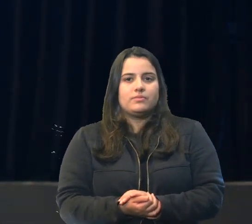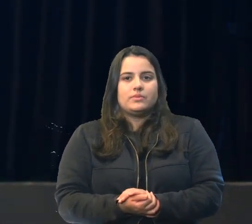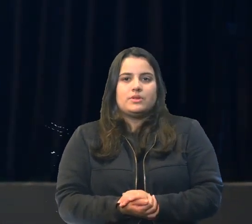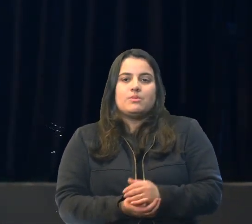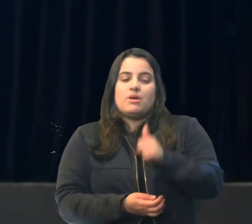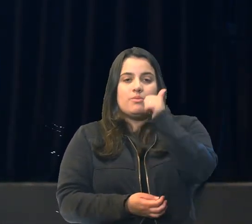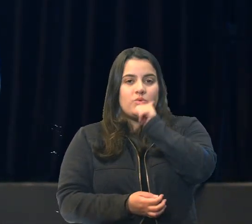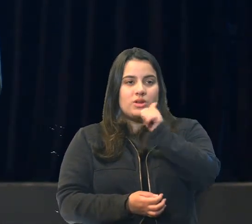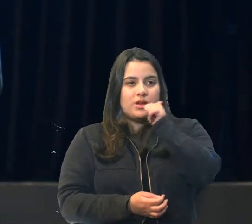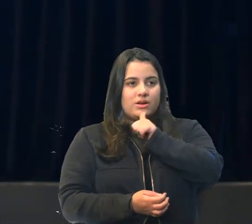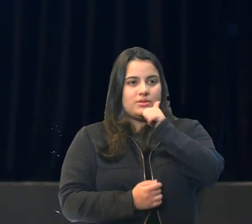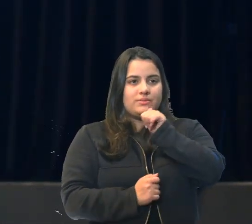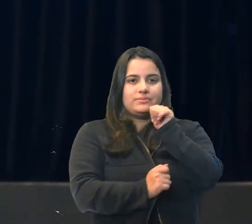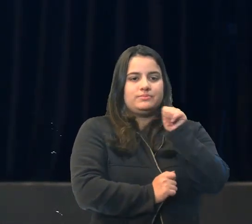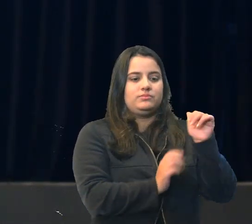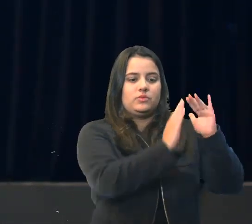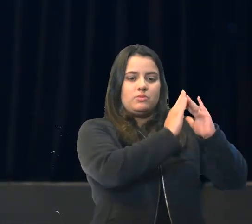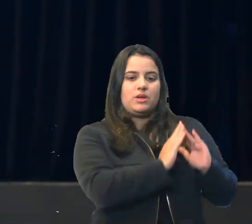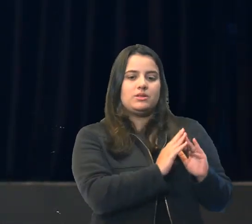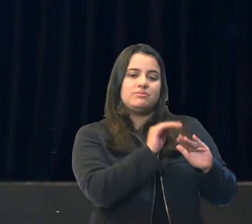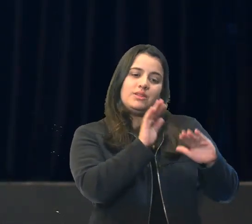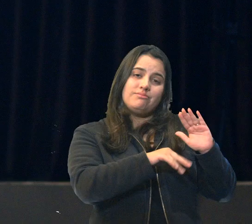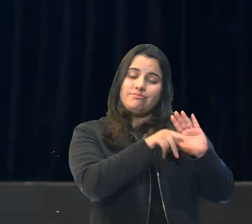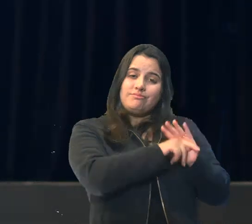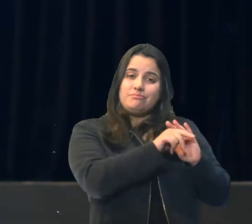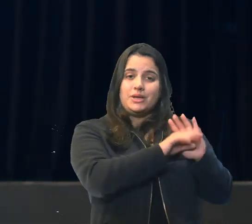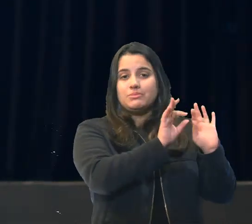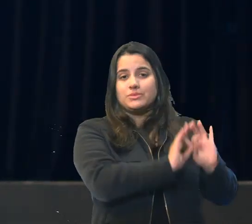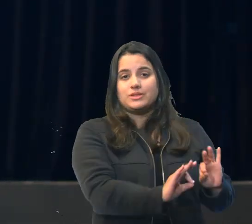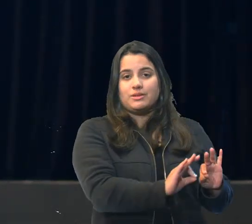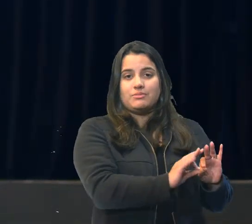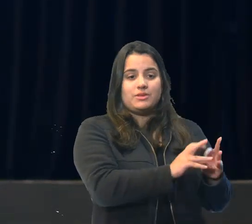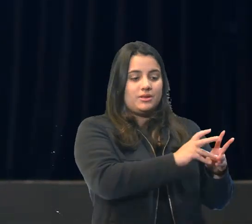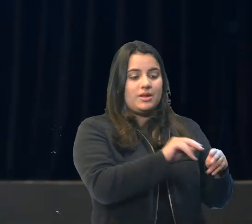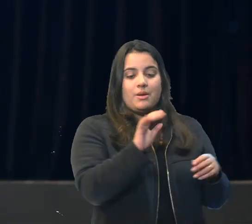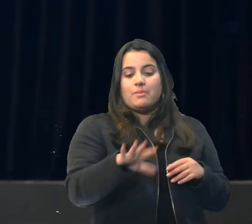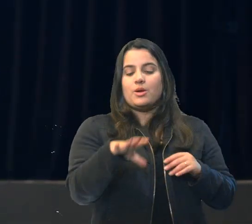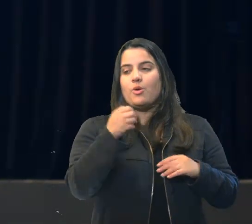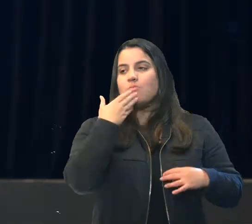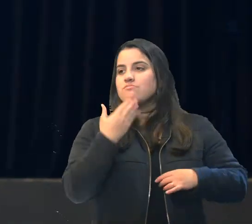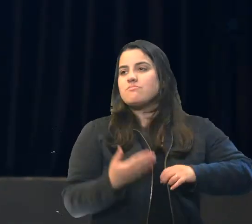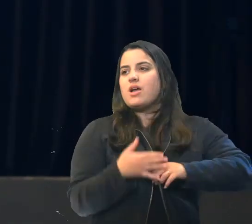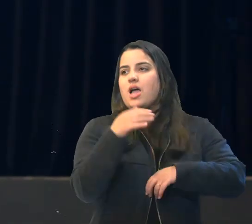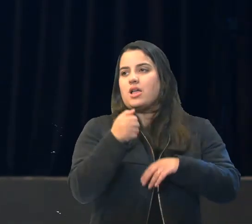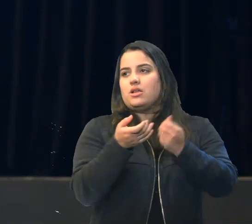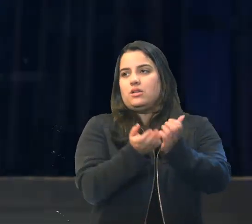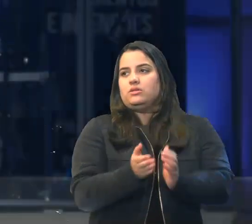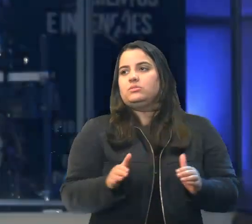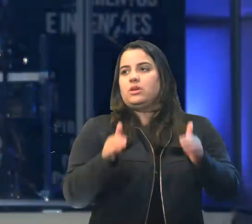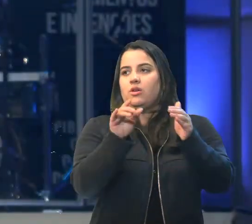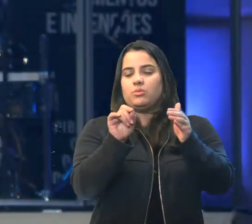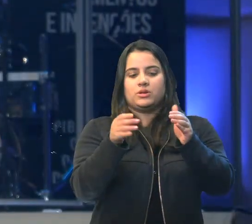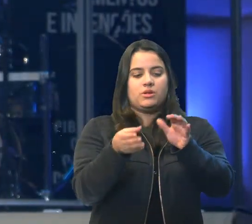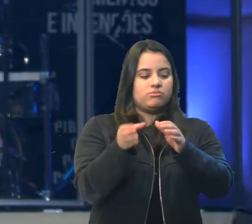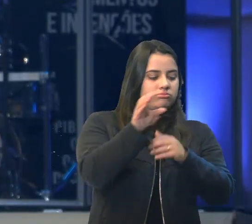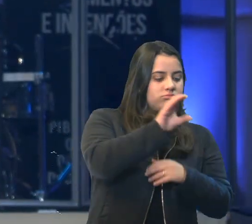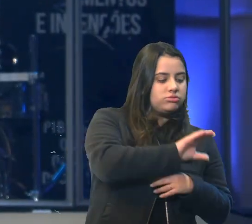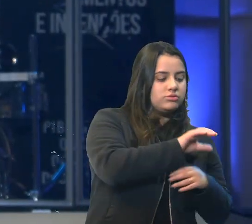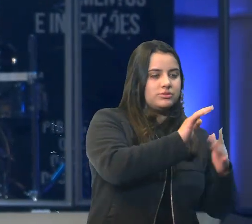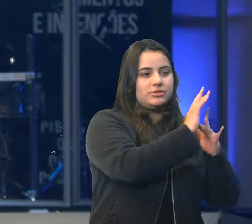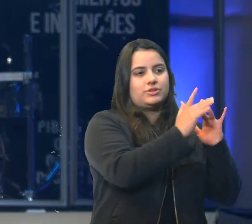numa casa, provavelmente de chão batido, pegou o melhor perfume e jogou aos pés de Jesus.